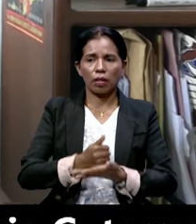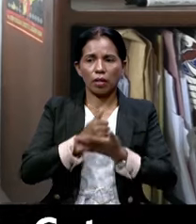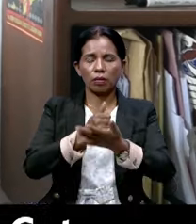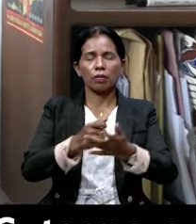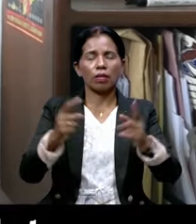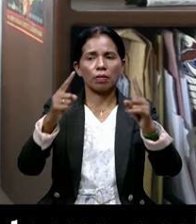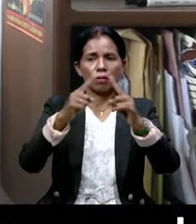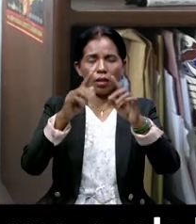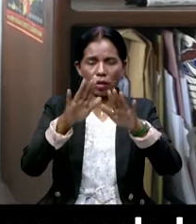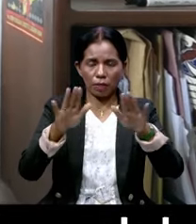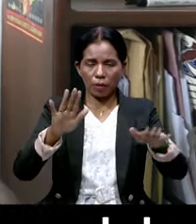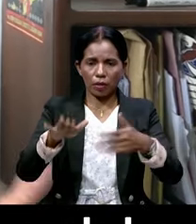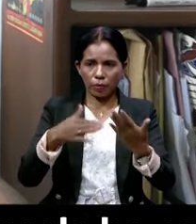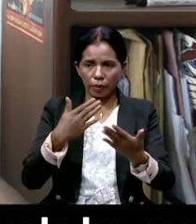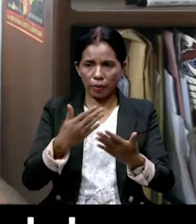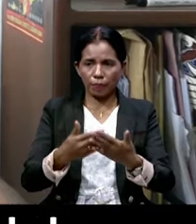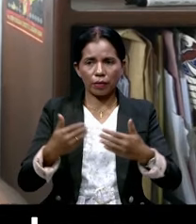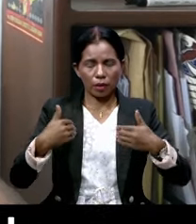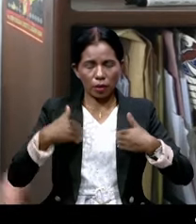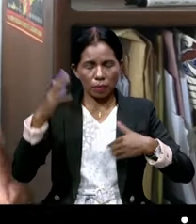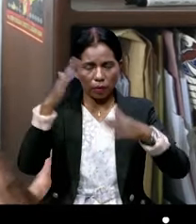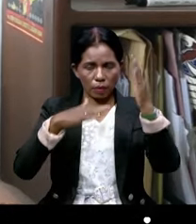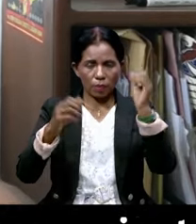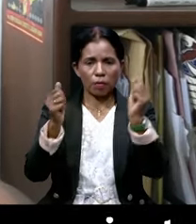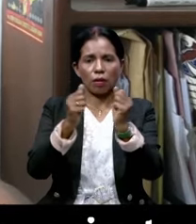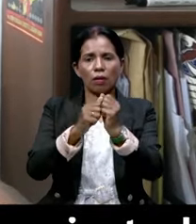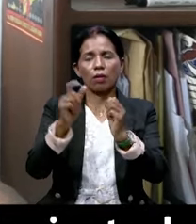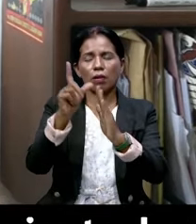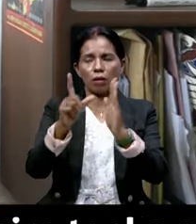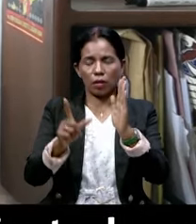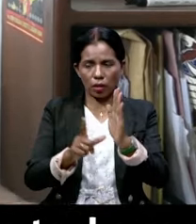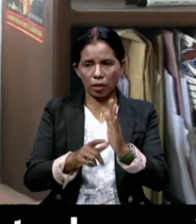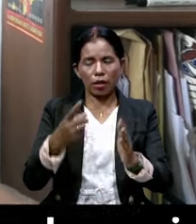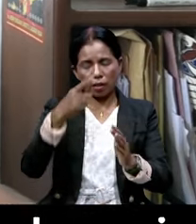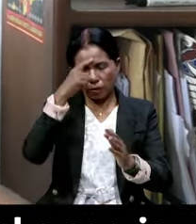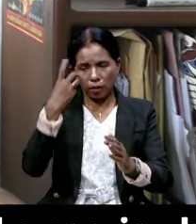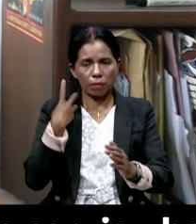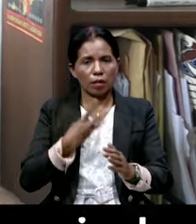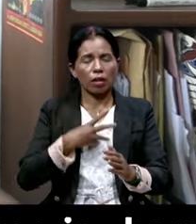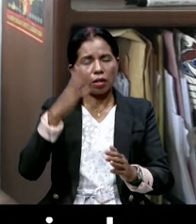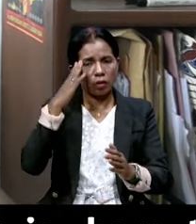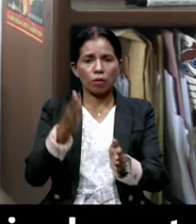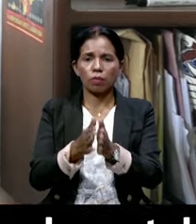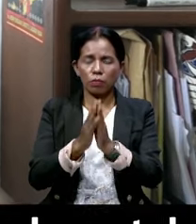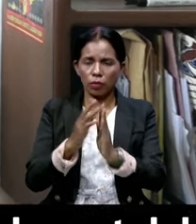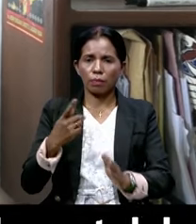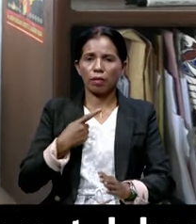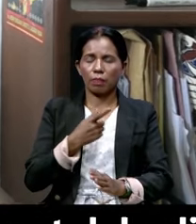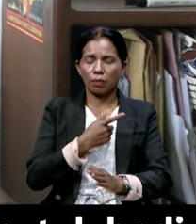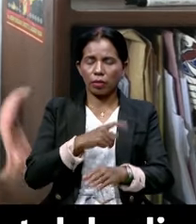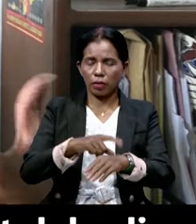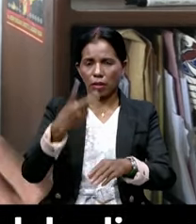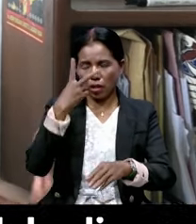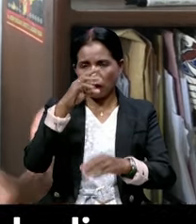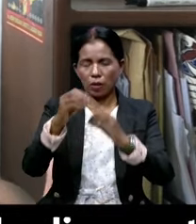sira ne vem e conflito ho lei tamba ne mami hanu in kata uso parlamento nacional atu hare itene lei